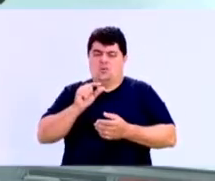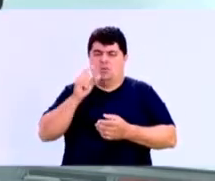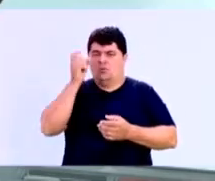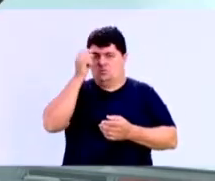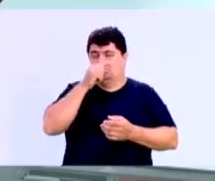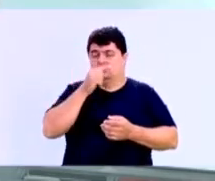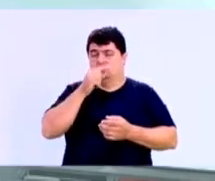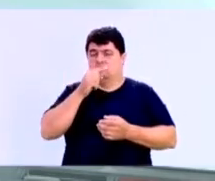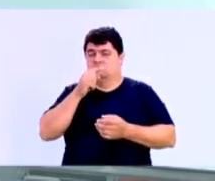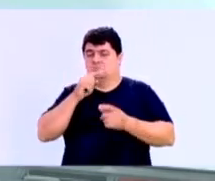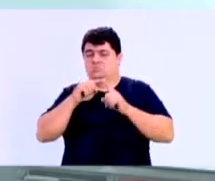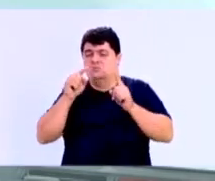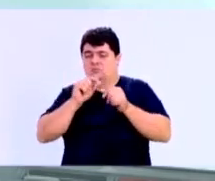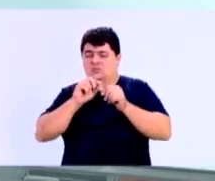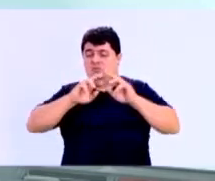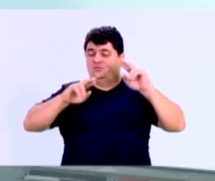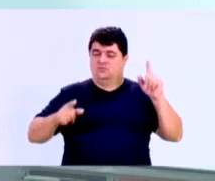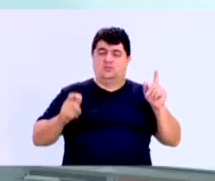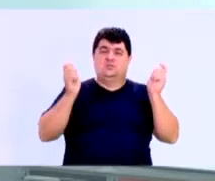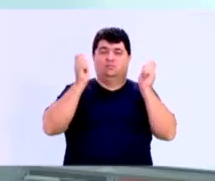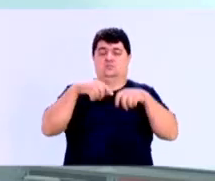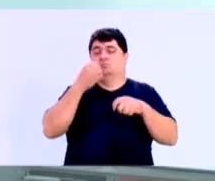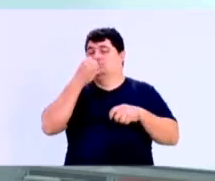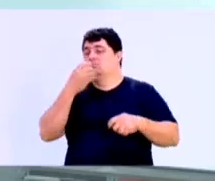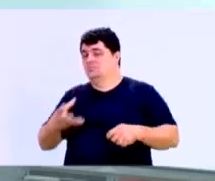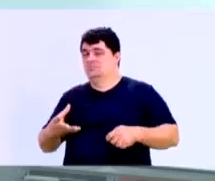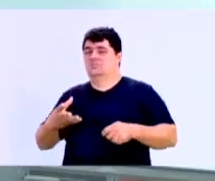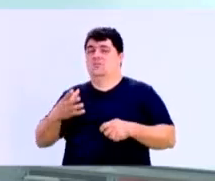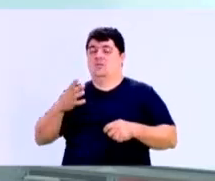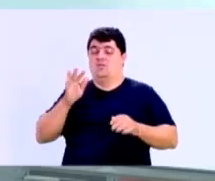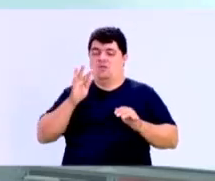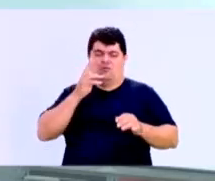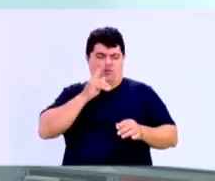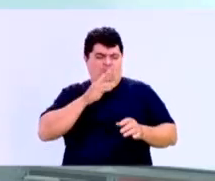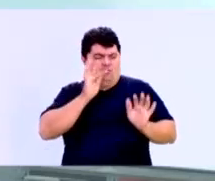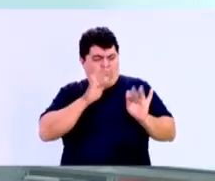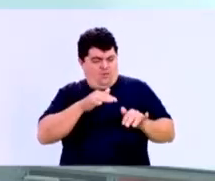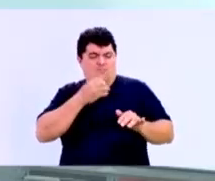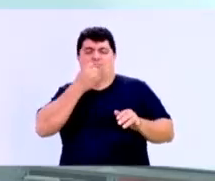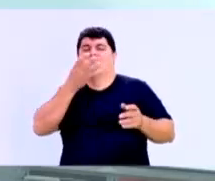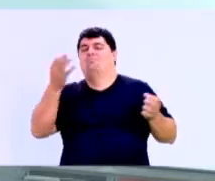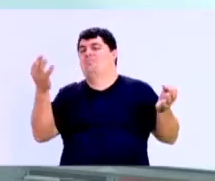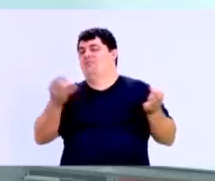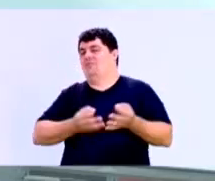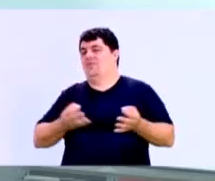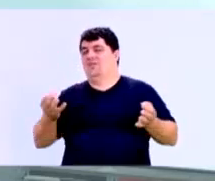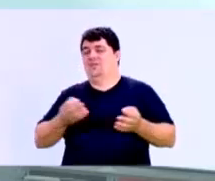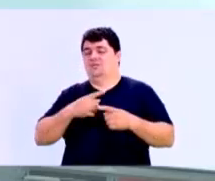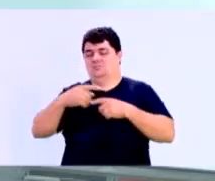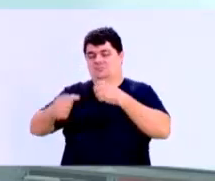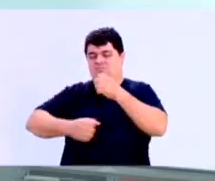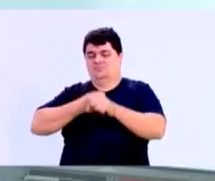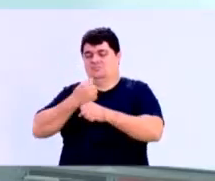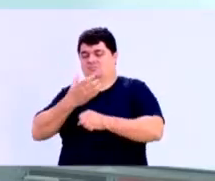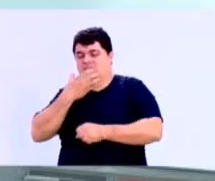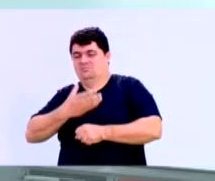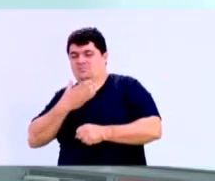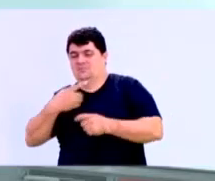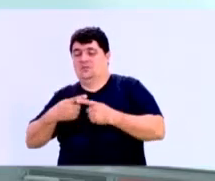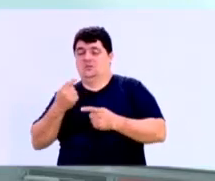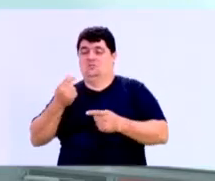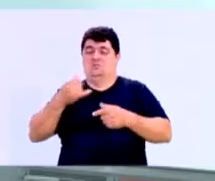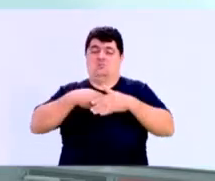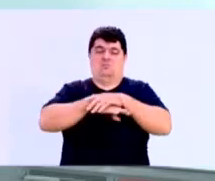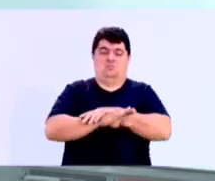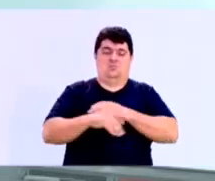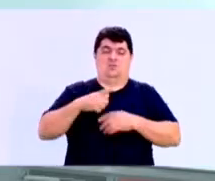gente vai trabalhando que acaba melhorando quando chega no final de um ano de uma empresa, ela está com maior caixa, está com